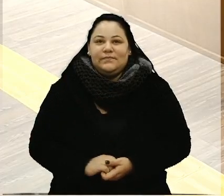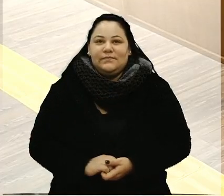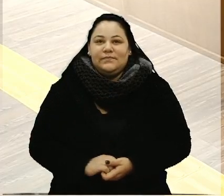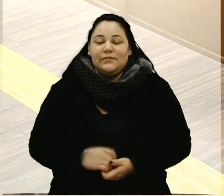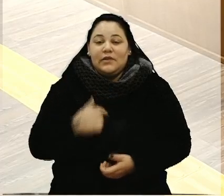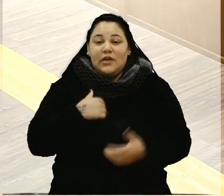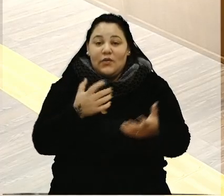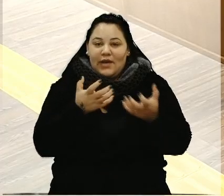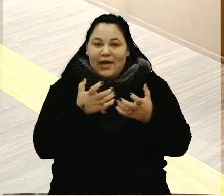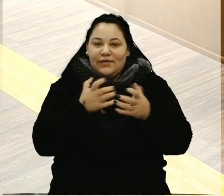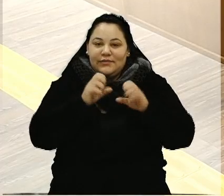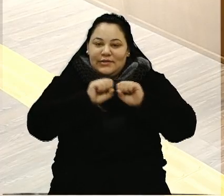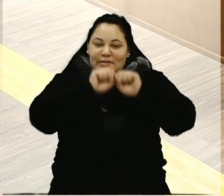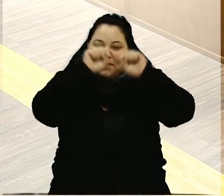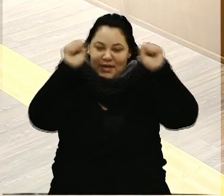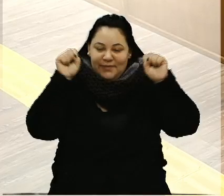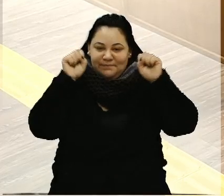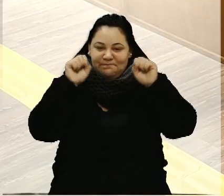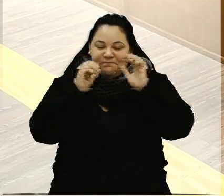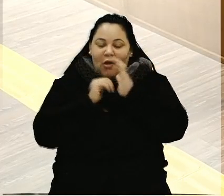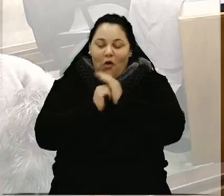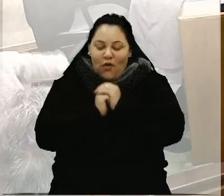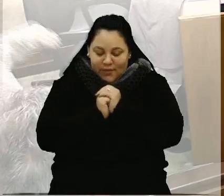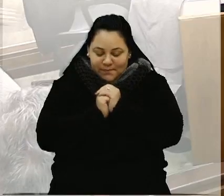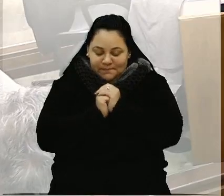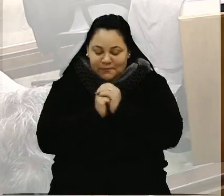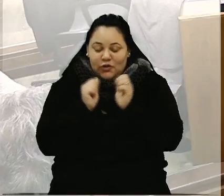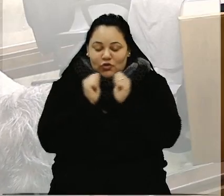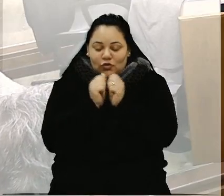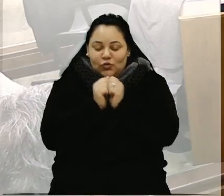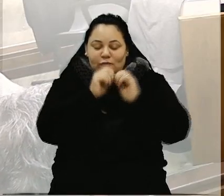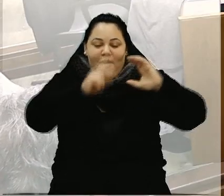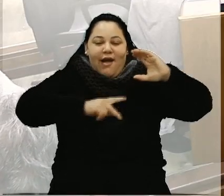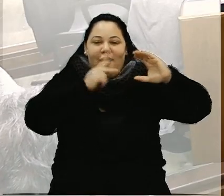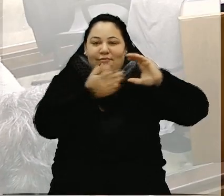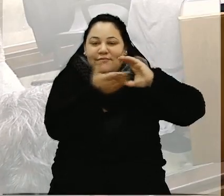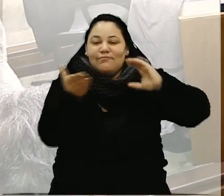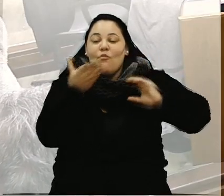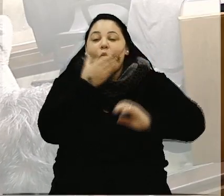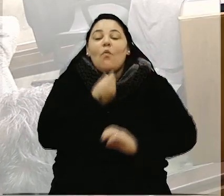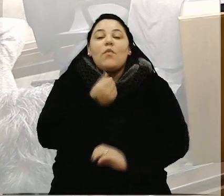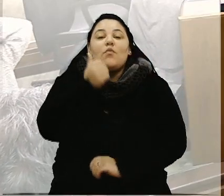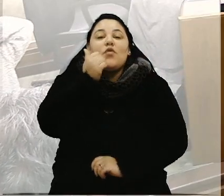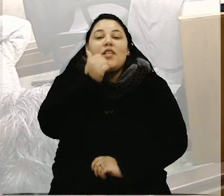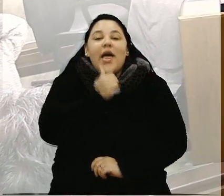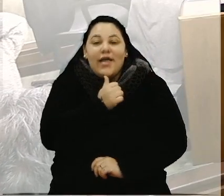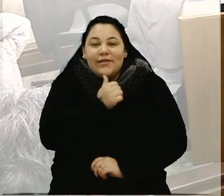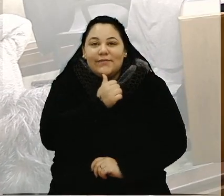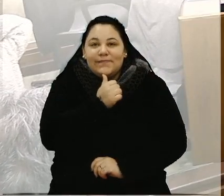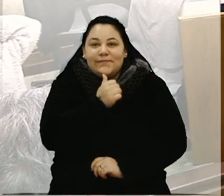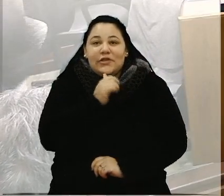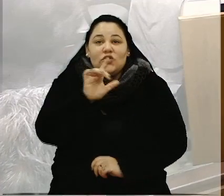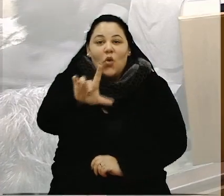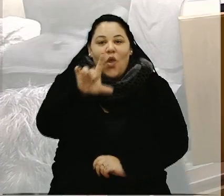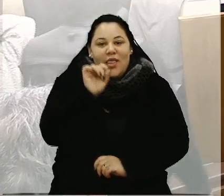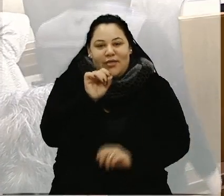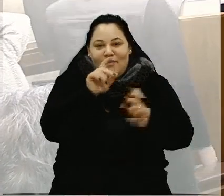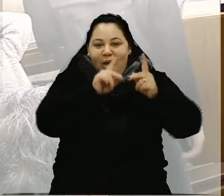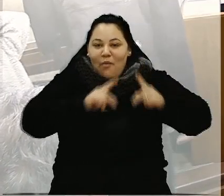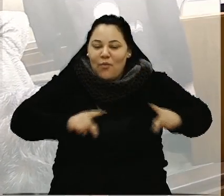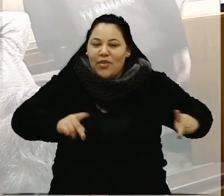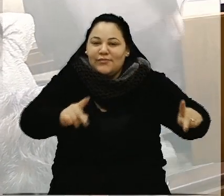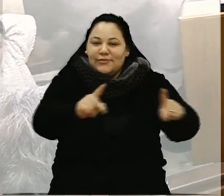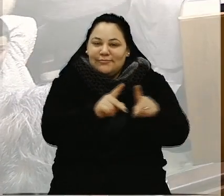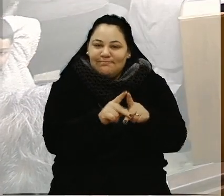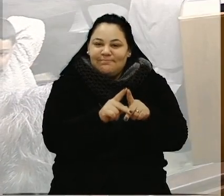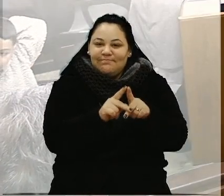quero nessa manhã orar aqui com essa Câmara de Vereadores, esses homens e mulheres que foram eleitos pelo povo,